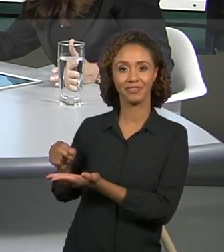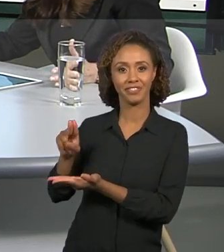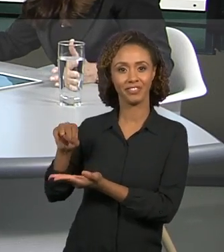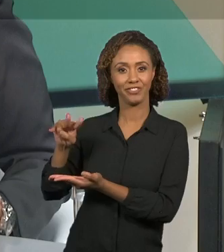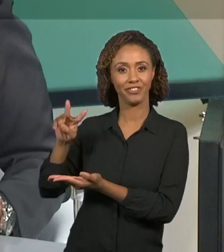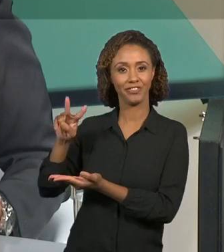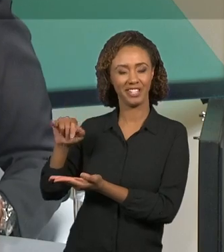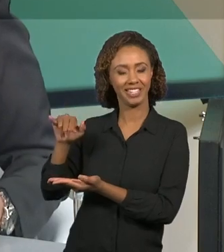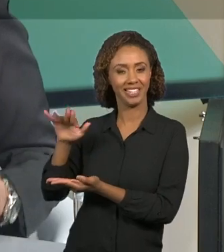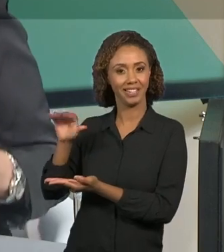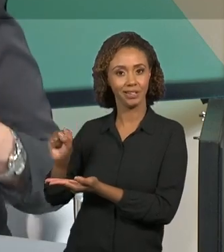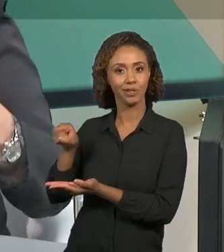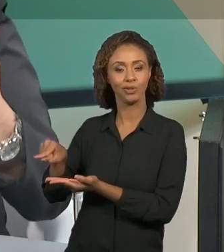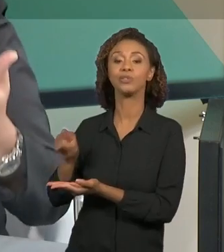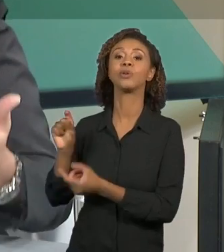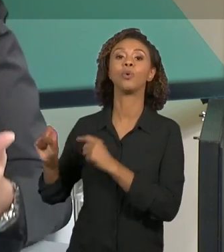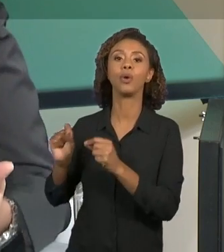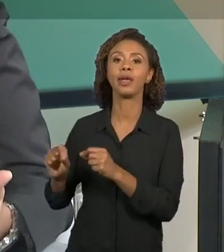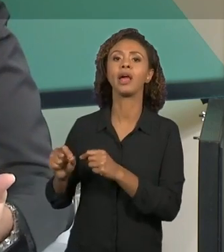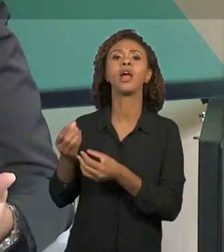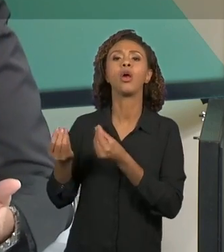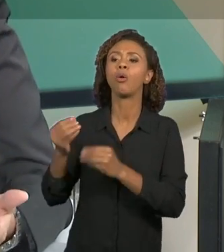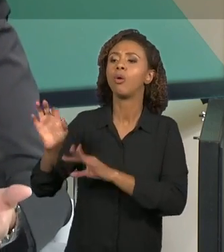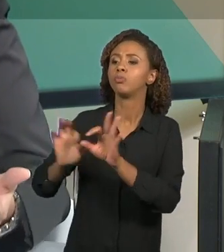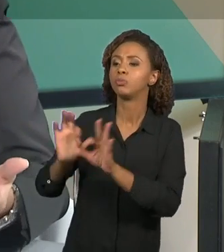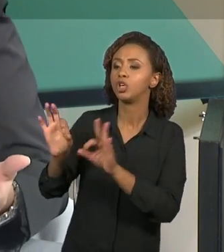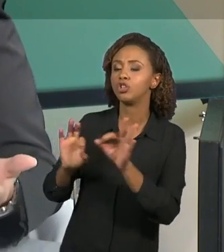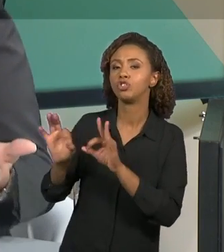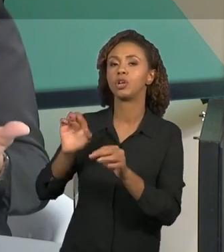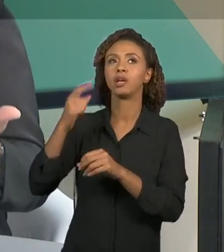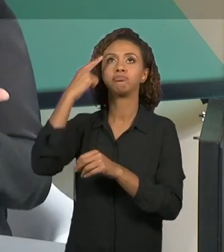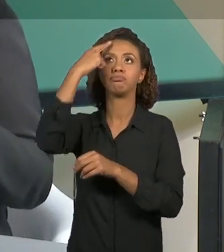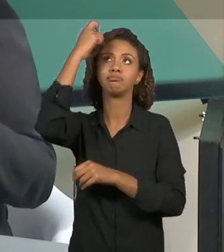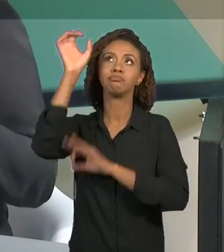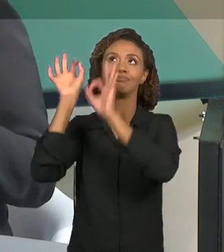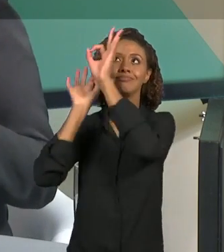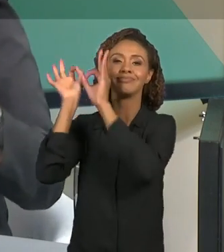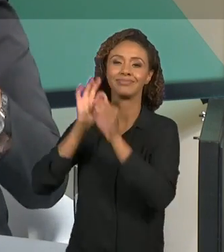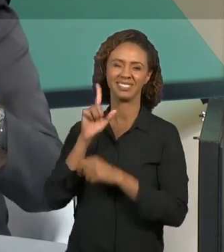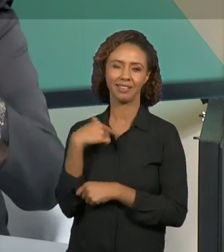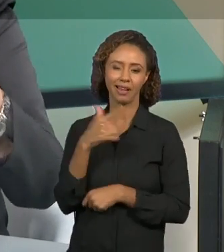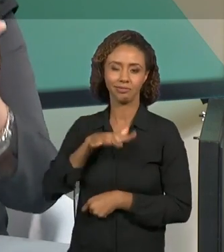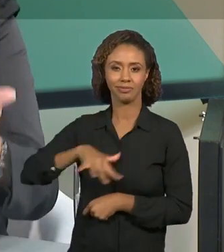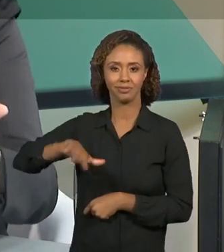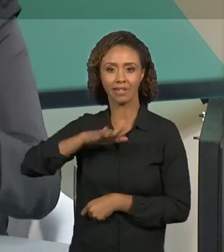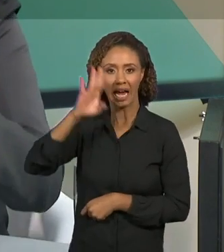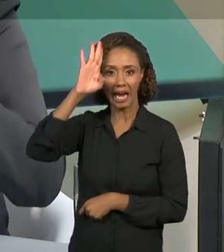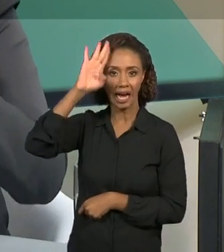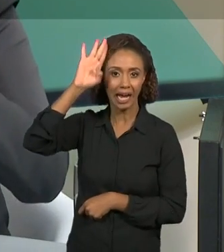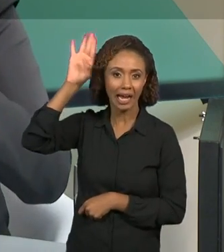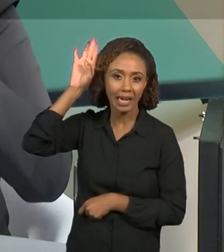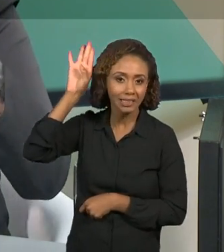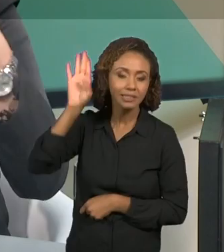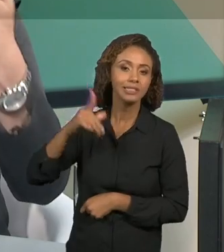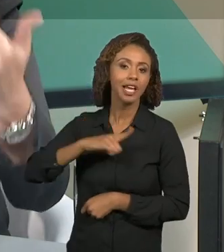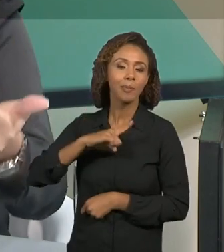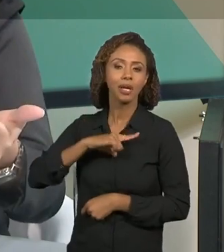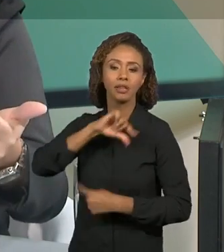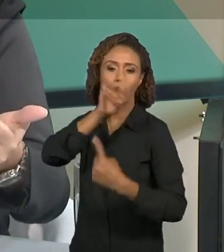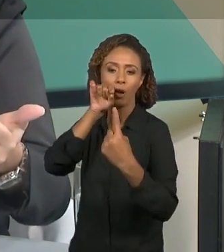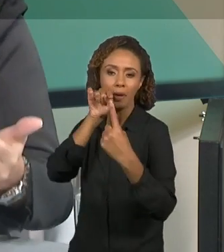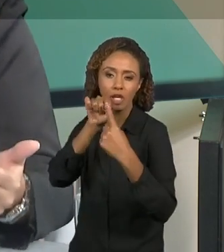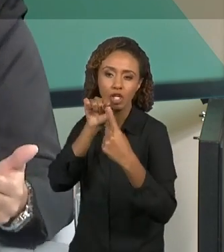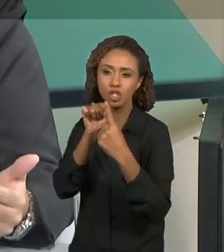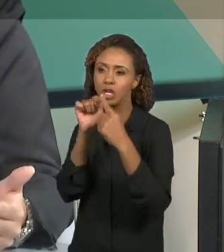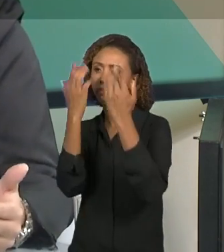existe uma coisa que assim a idealização de um projeto então a gente que tá na área acadêmica você vai realizar vai estabelecer objetivos